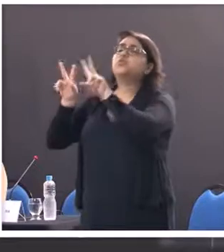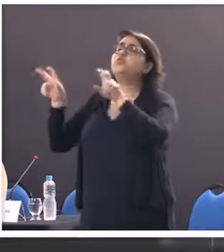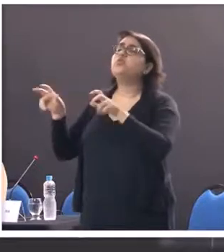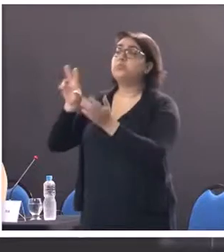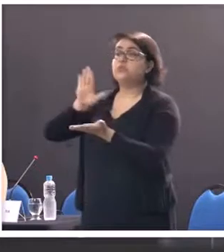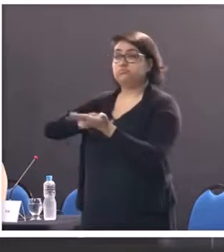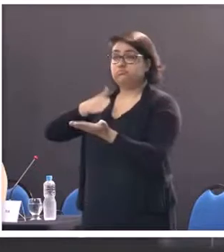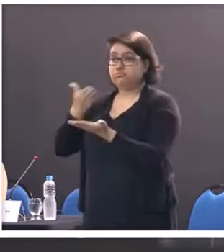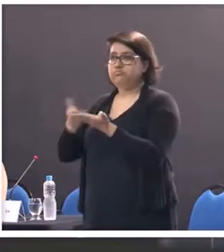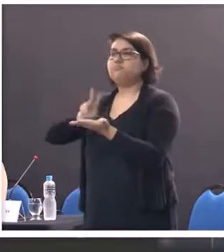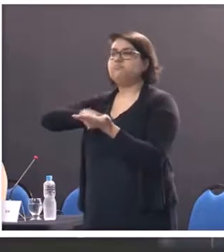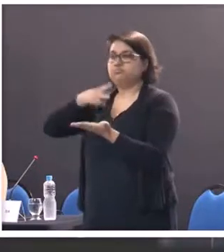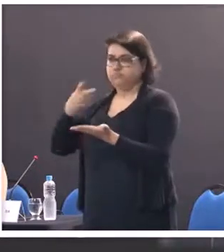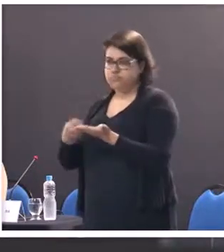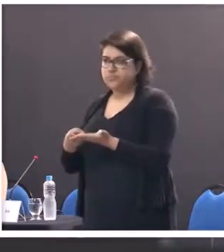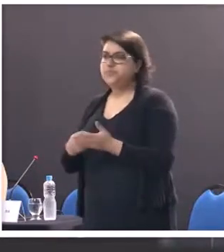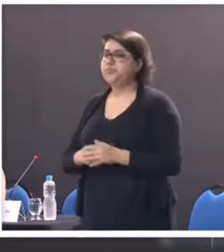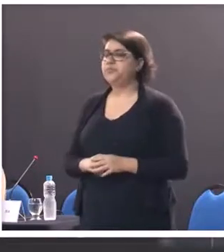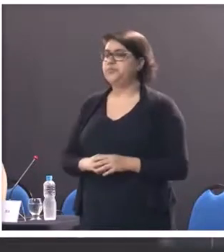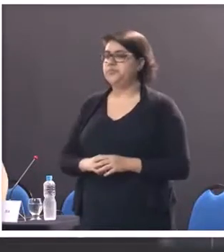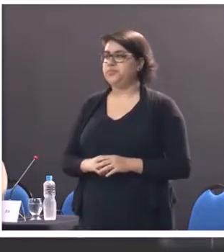tradução e interpretação.